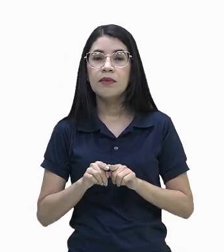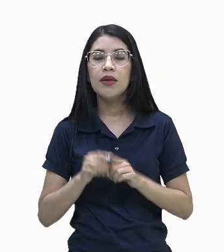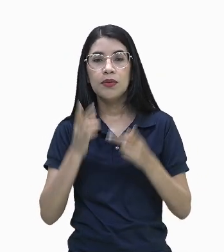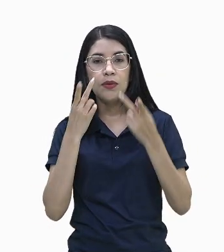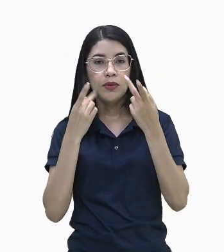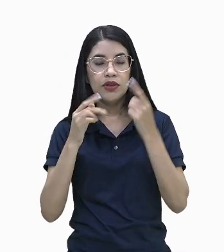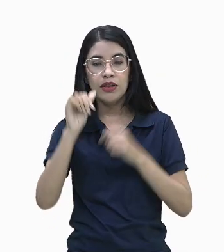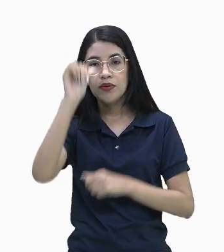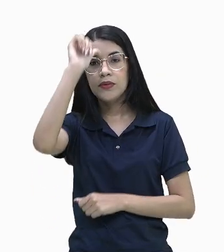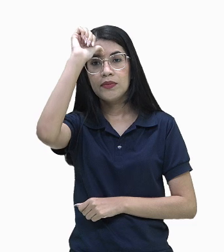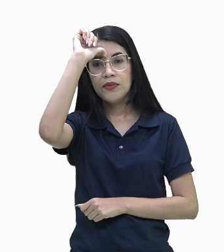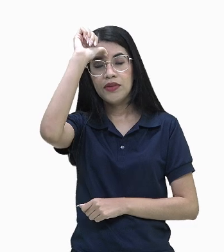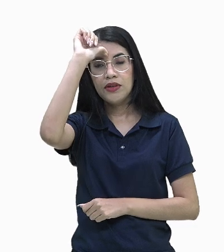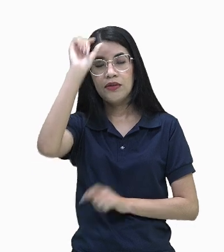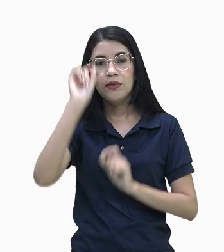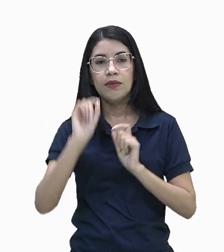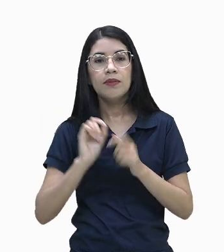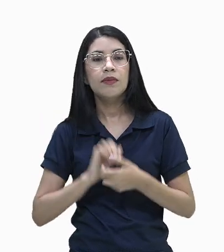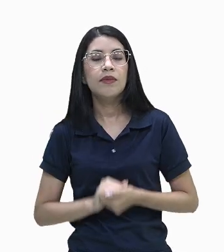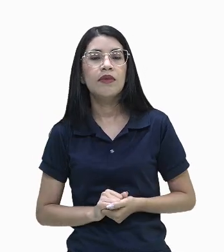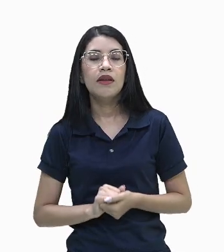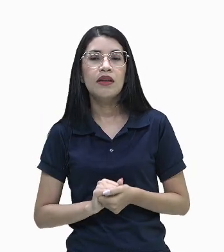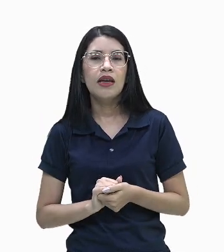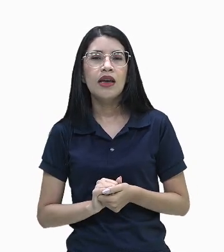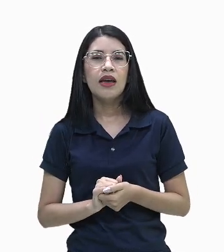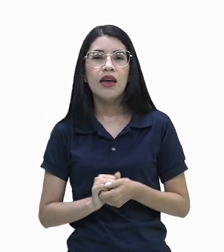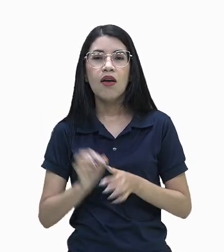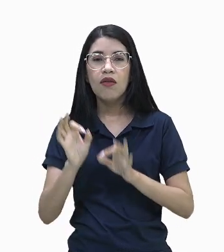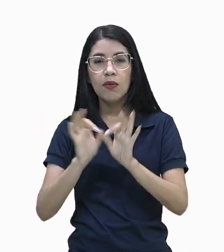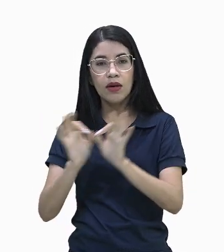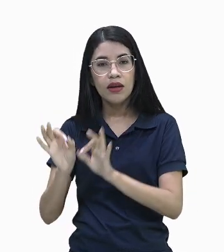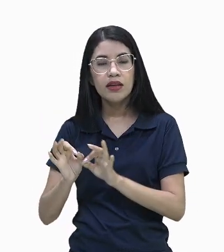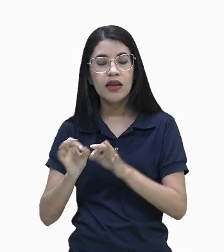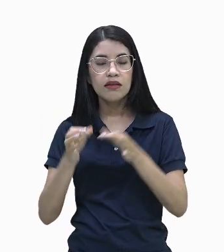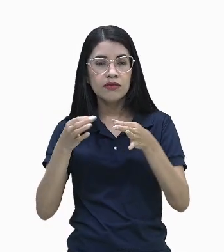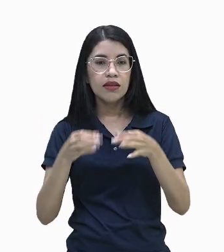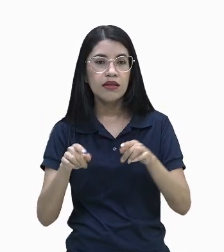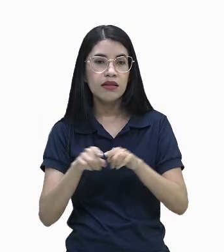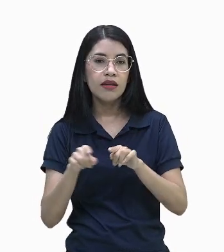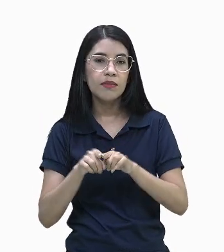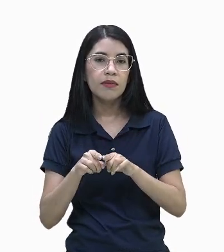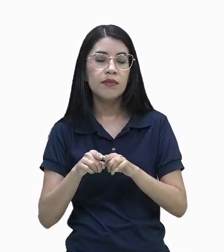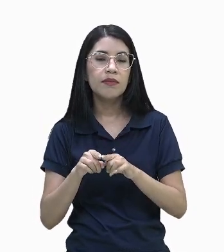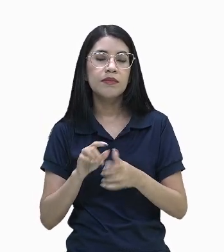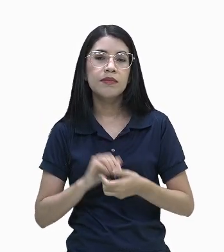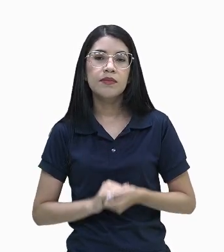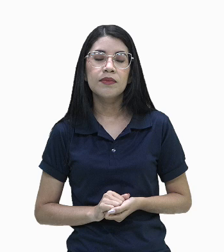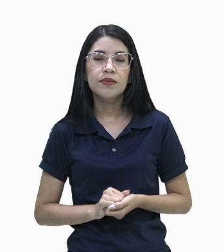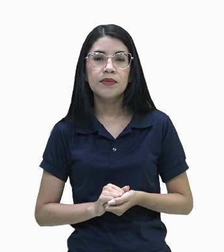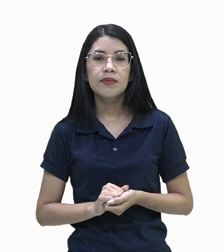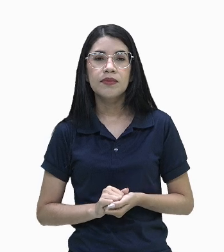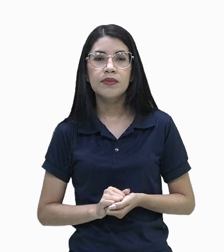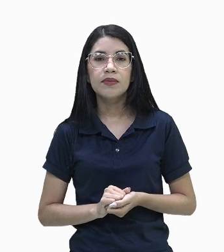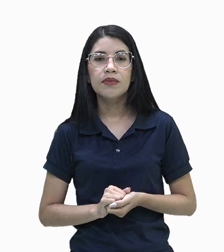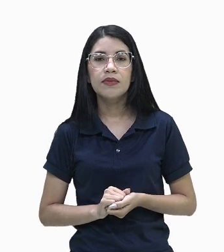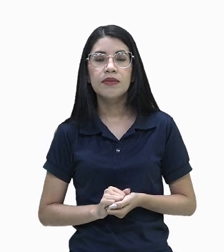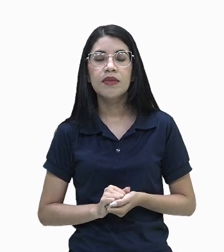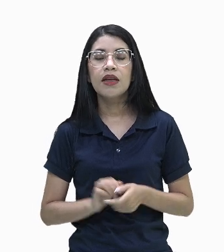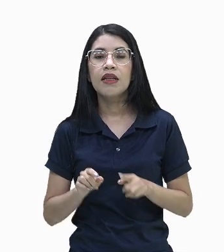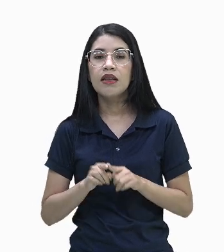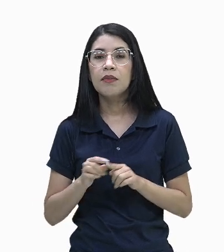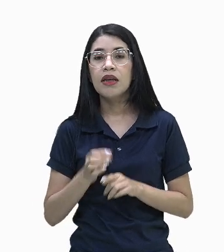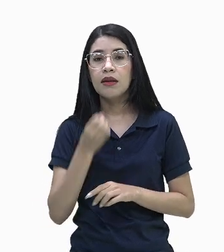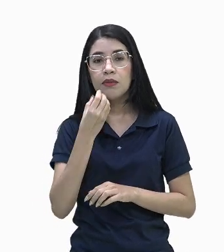indiano é extremamente elaborado, extenso em alcance, afetivo em